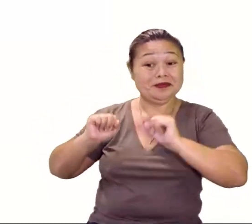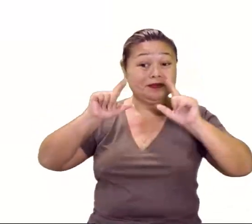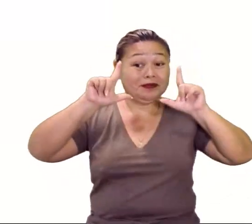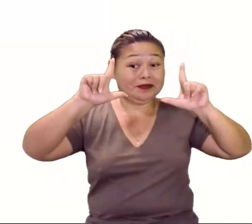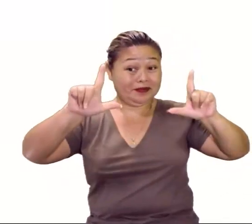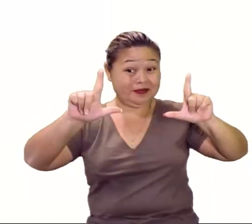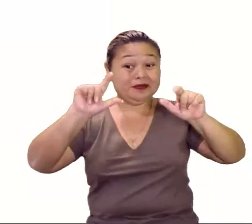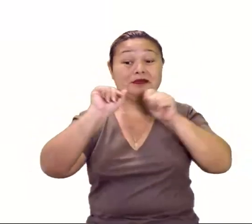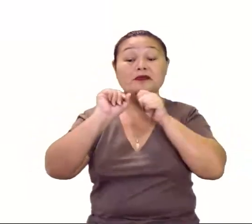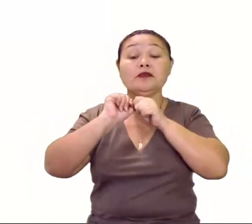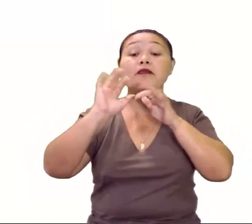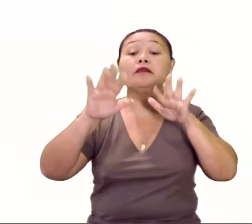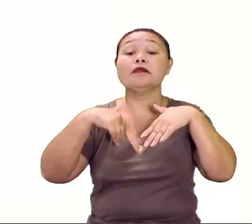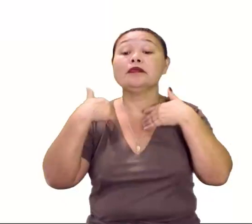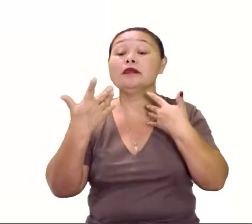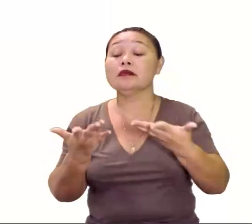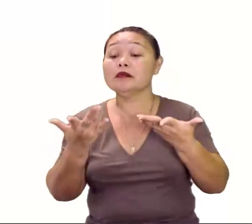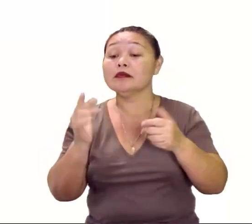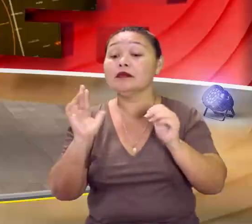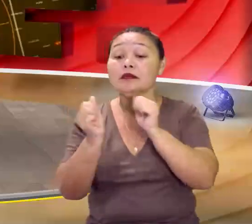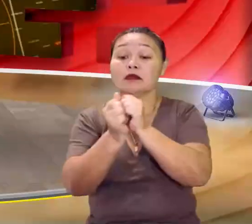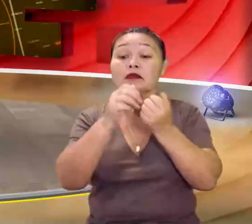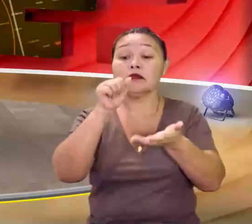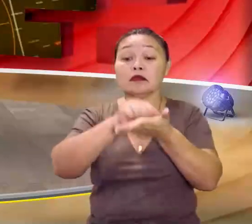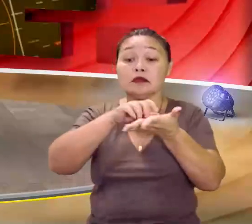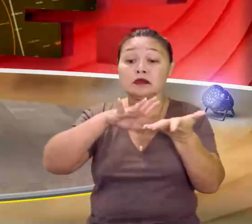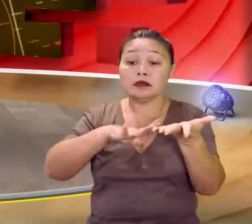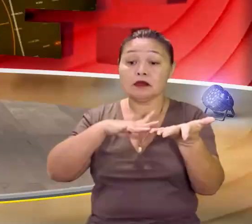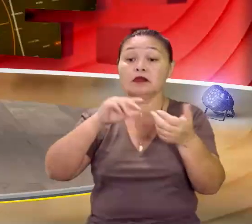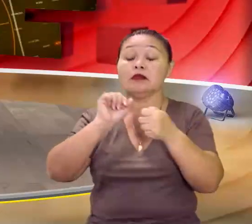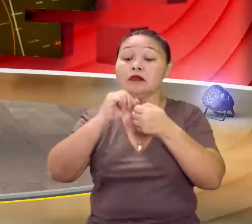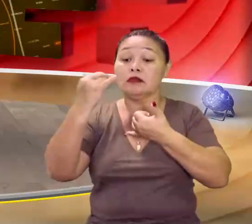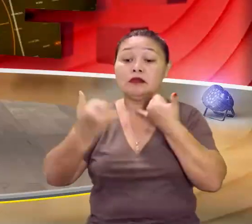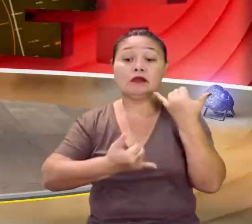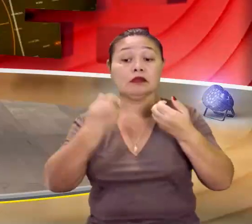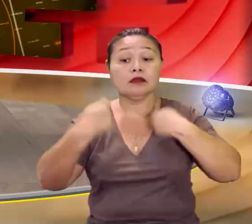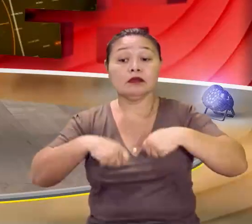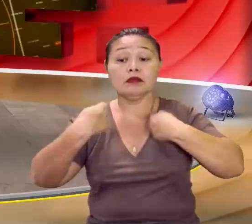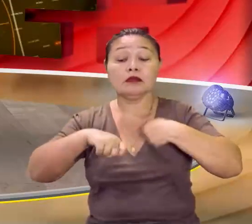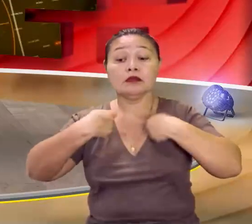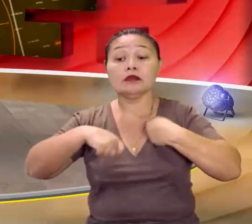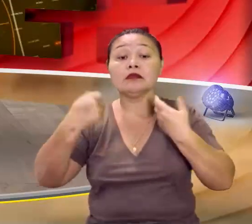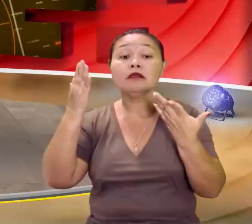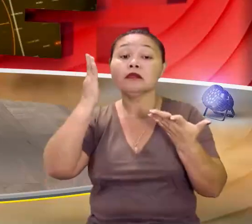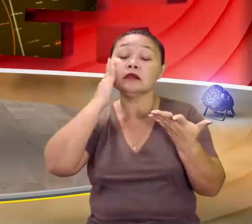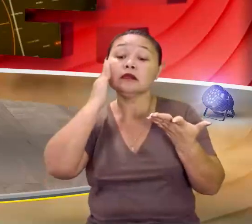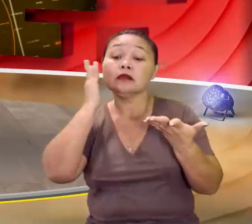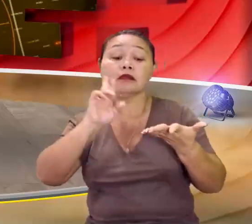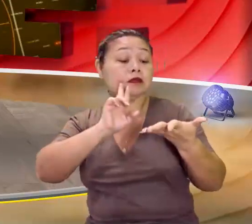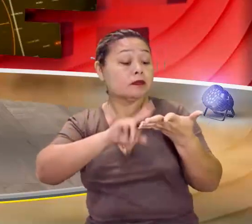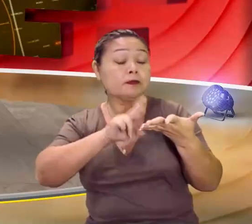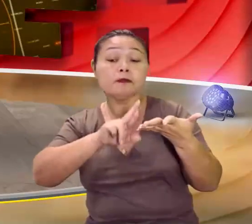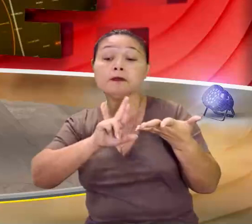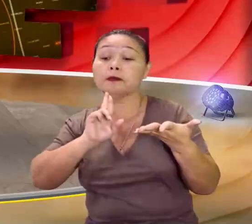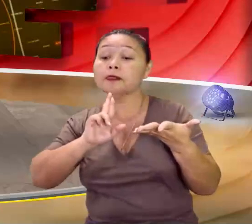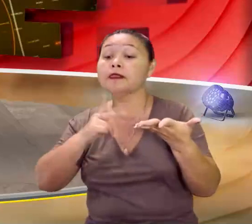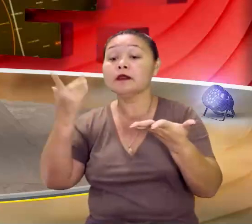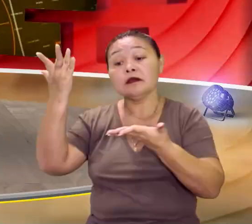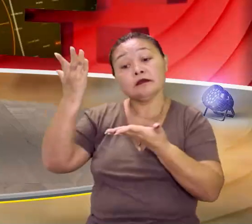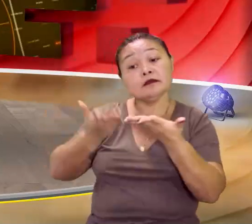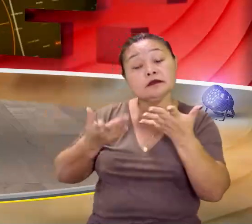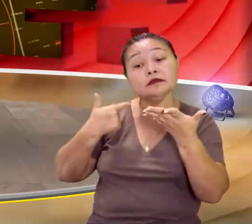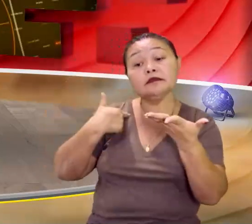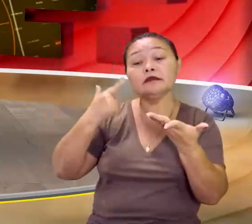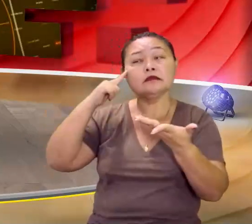parede? Então, junto com as atividades de sala, vocês aí precisam identificar aí, resolver, solucionar o